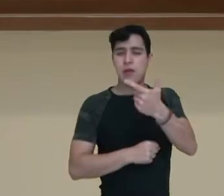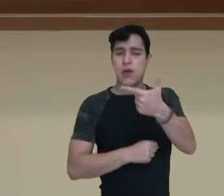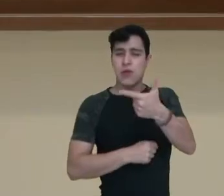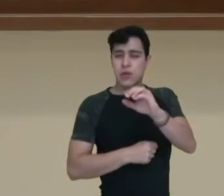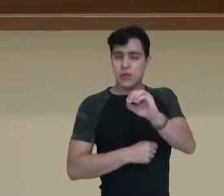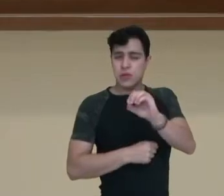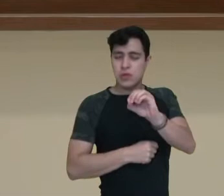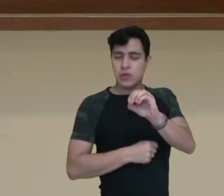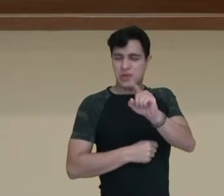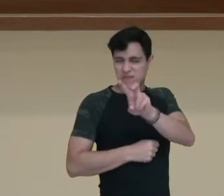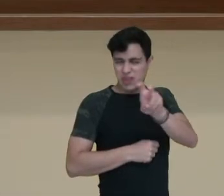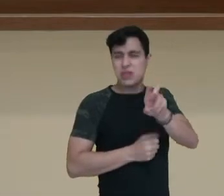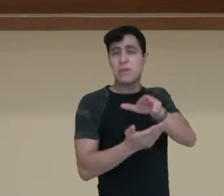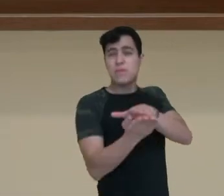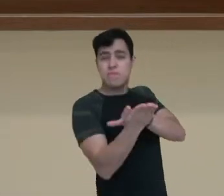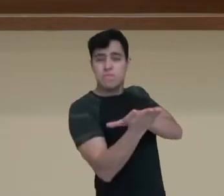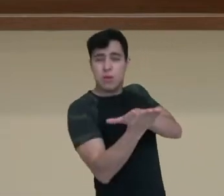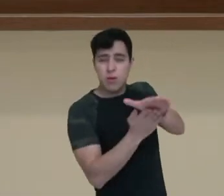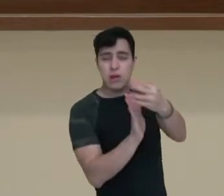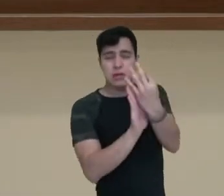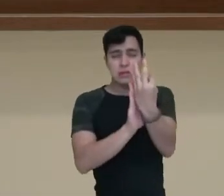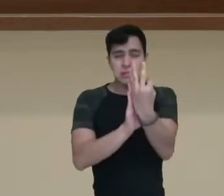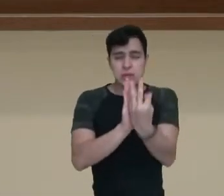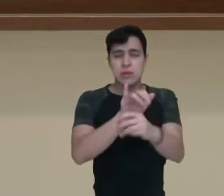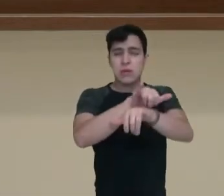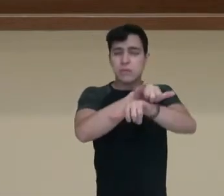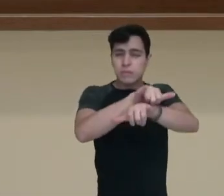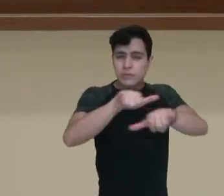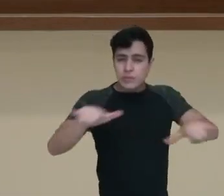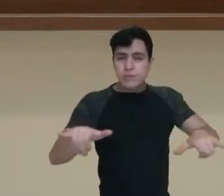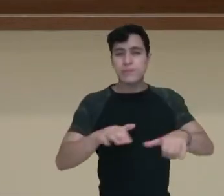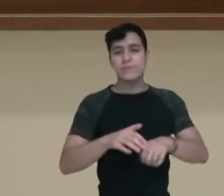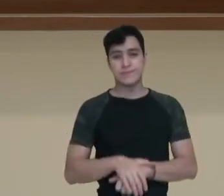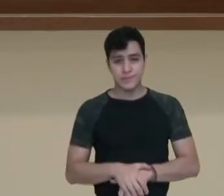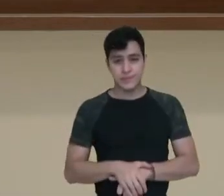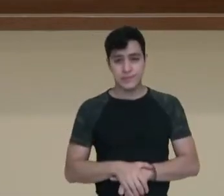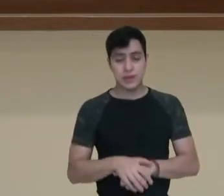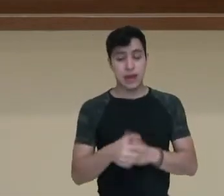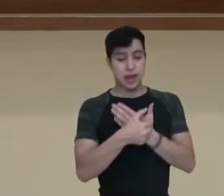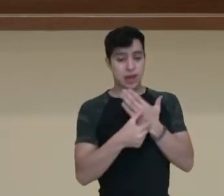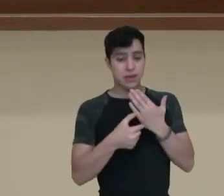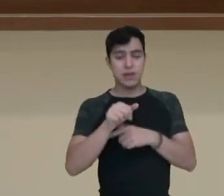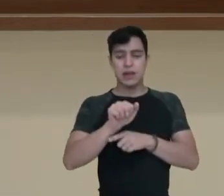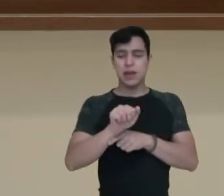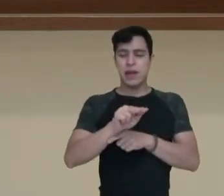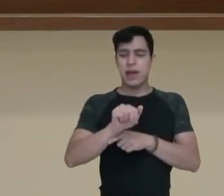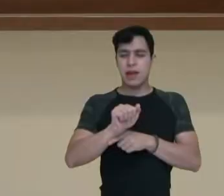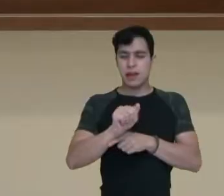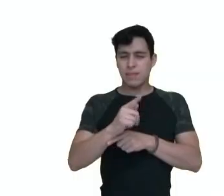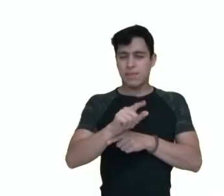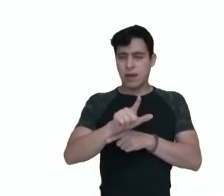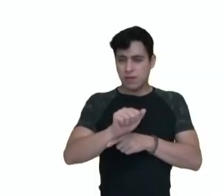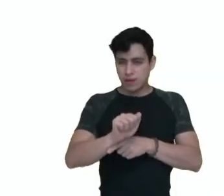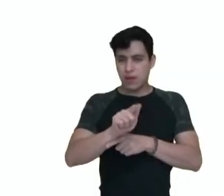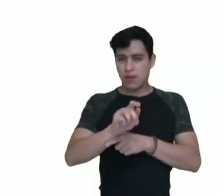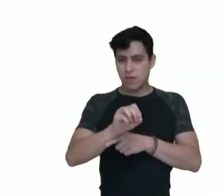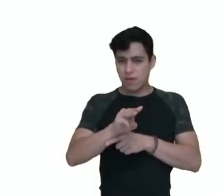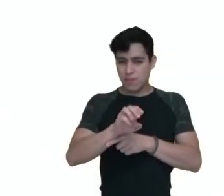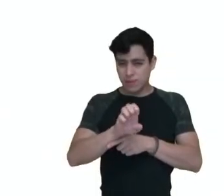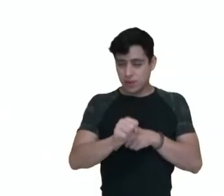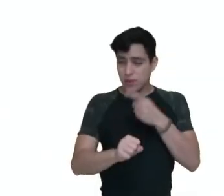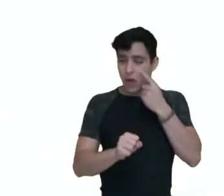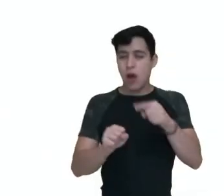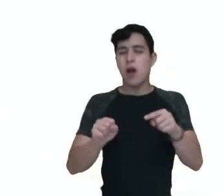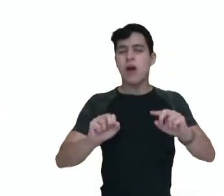aí 7 anos que esse texto foi publicado. A autora é Ana Paula Gomes, a fonte é a Assessoria